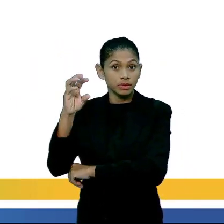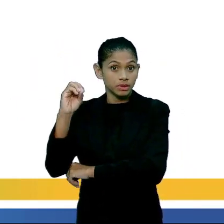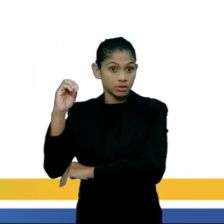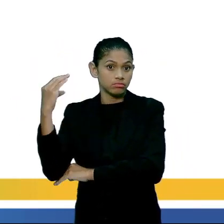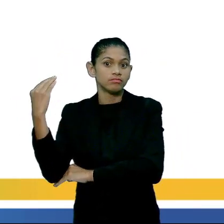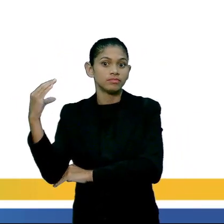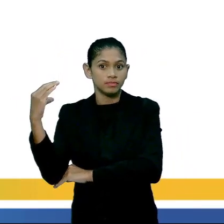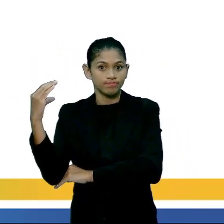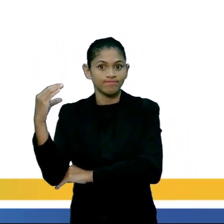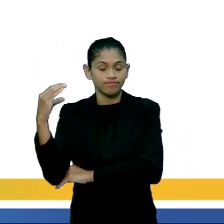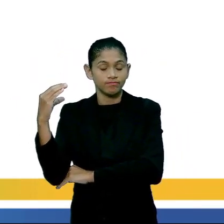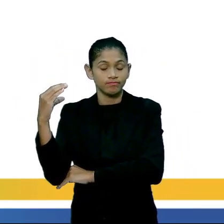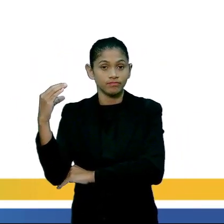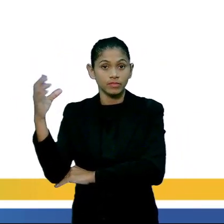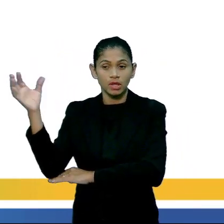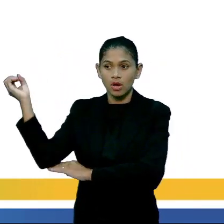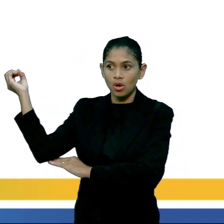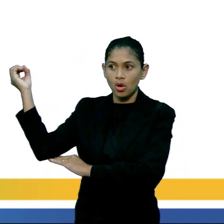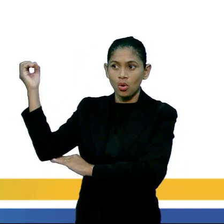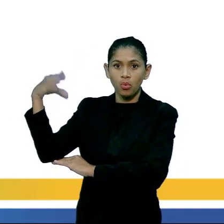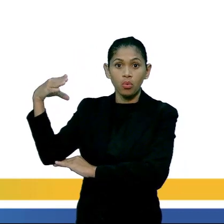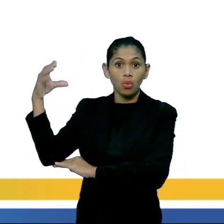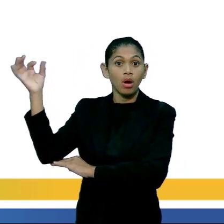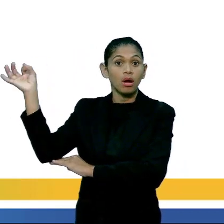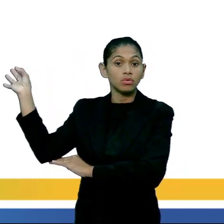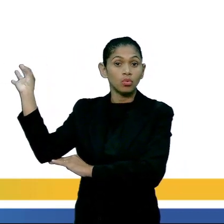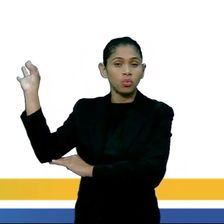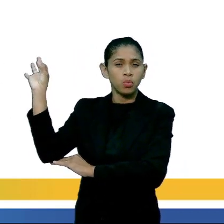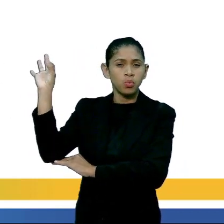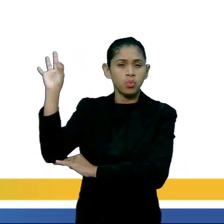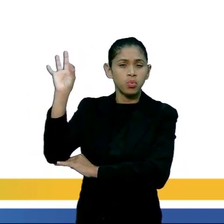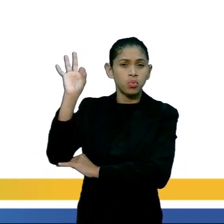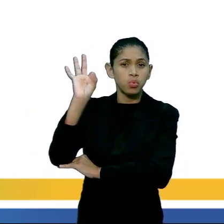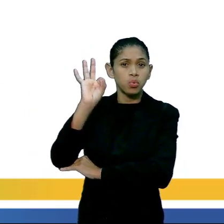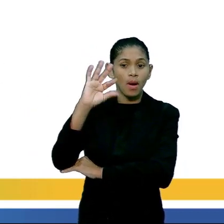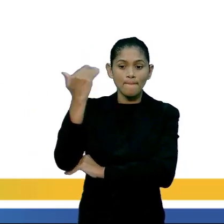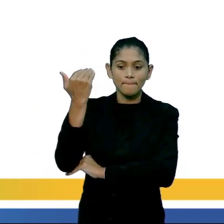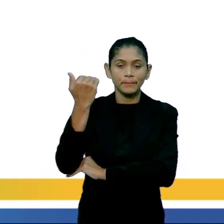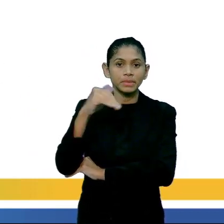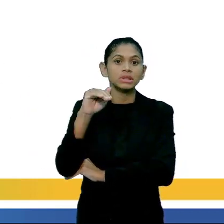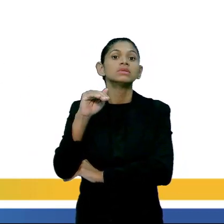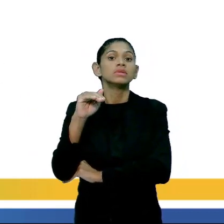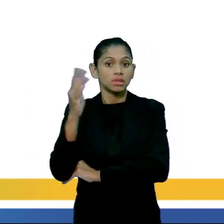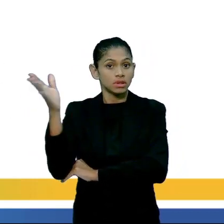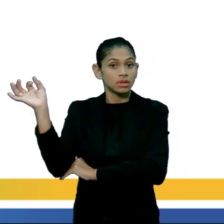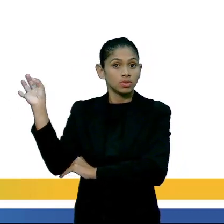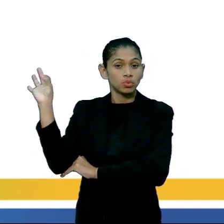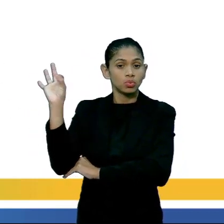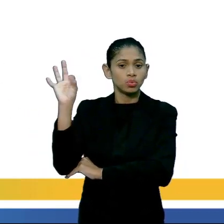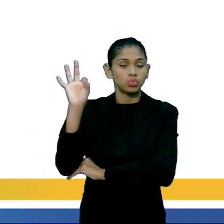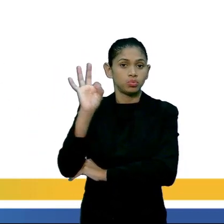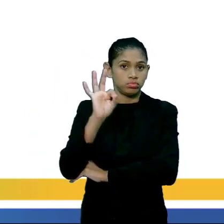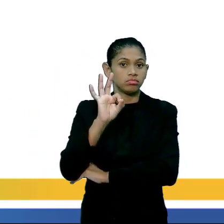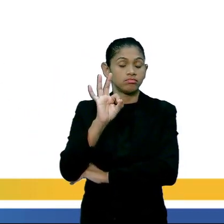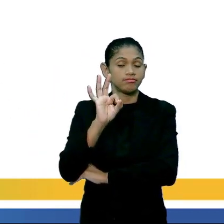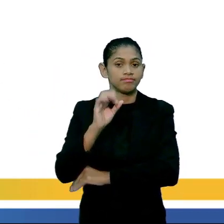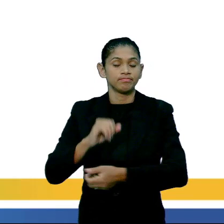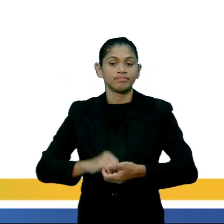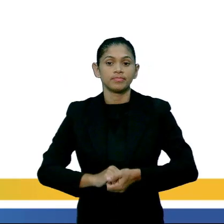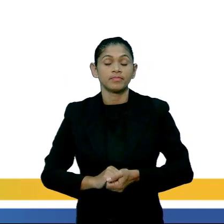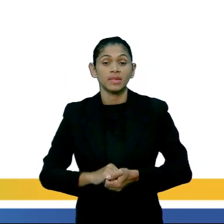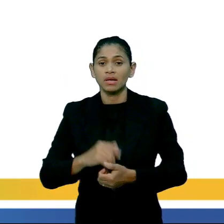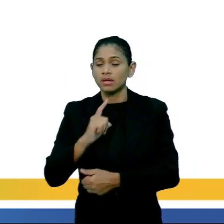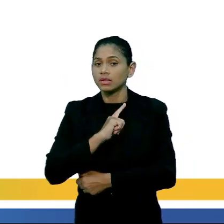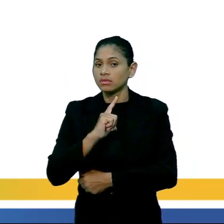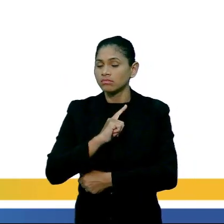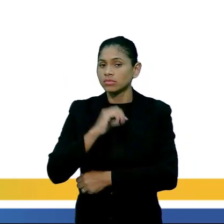somente metade da luz. Mas como assim? Nós sabemos que os vãos têm 30 centímetros. Para gerar somente metade, eu vou